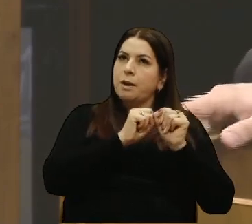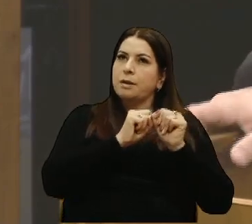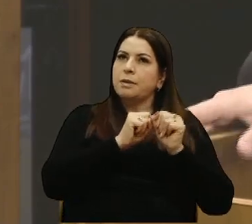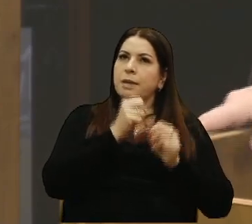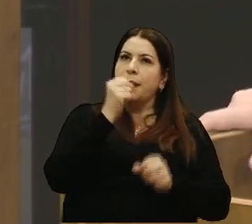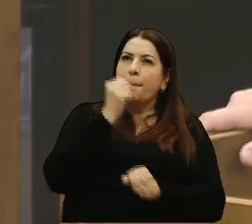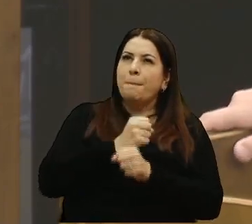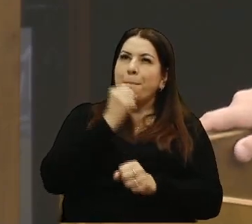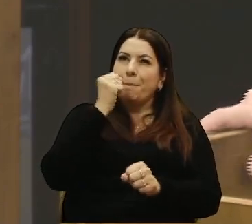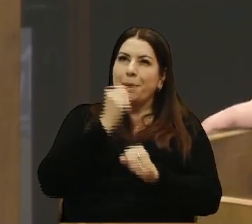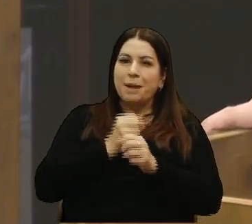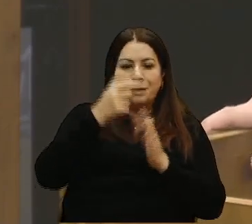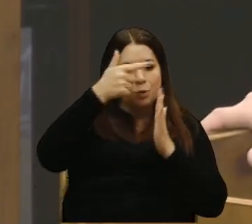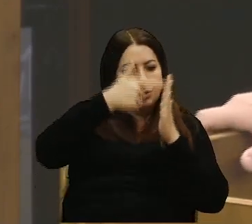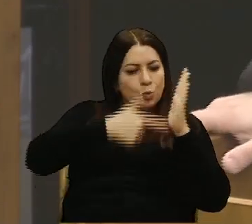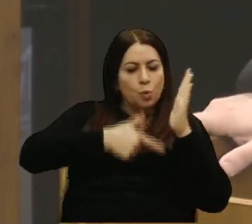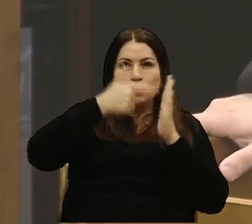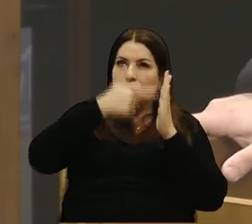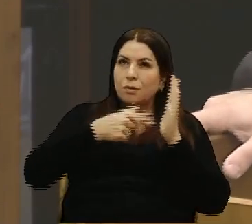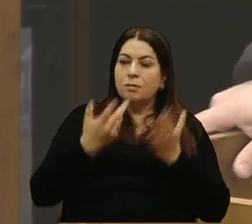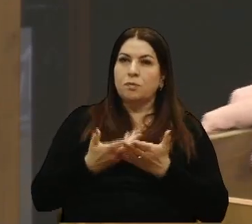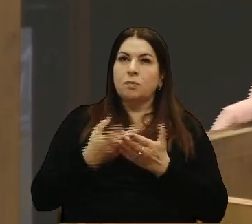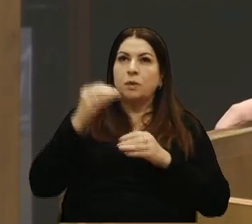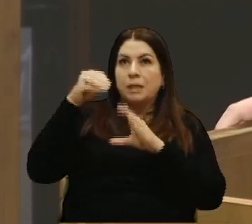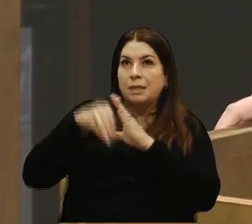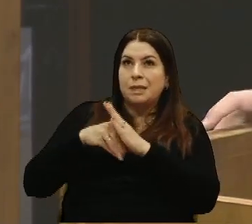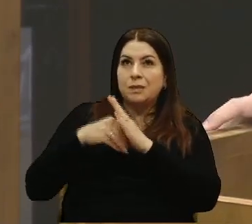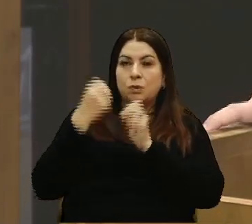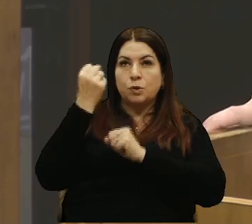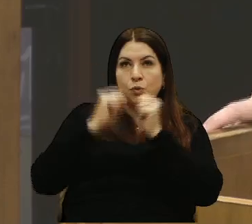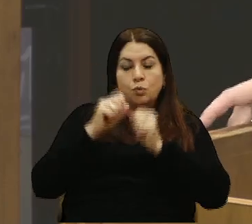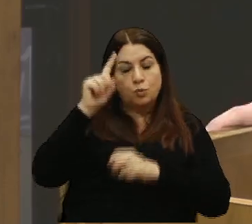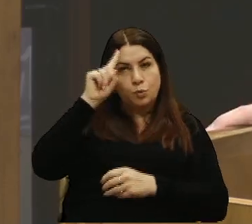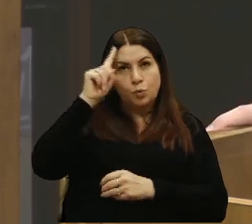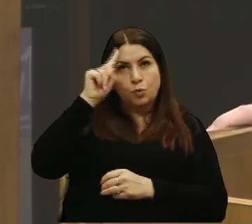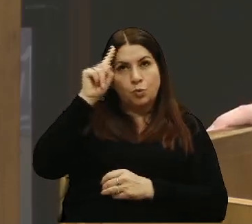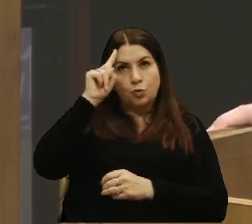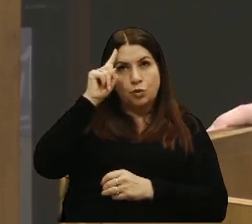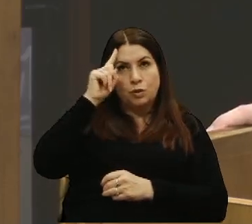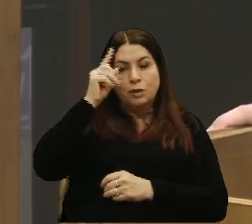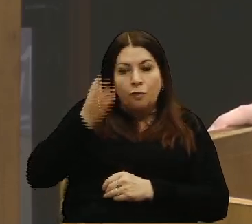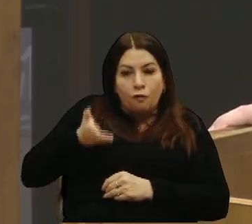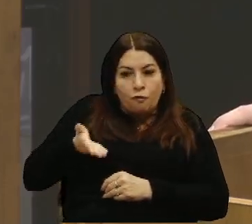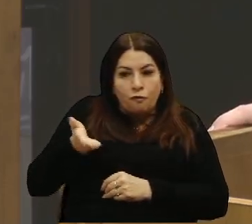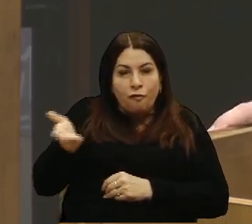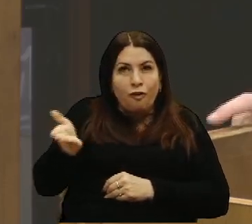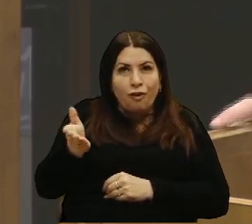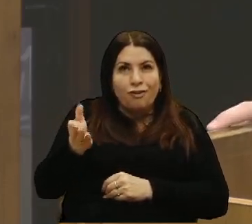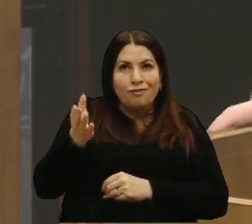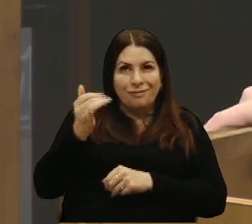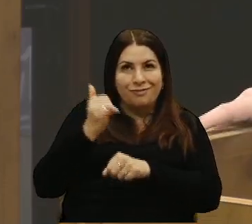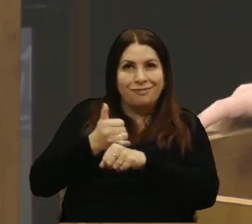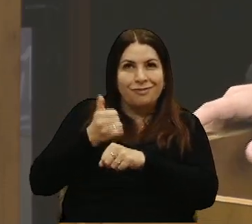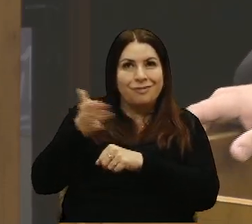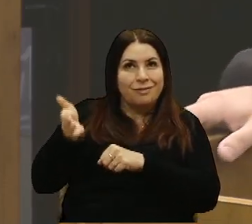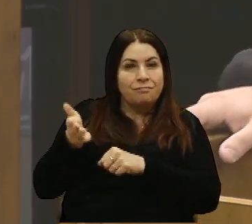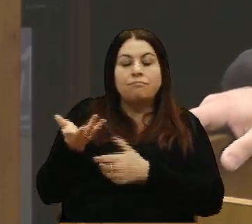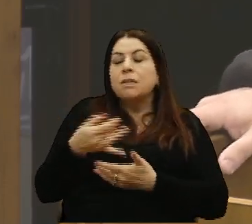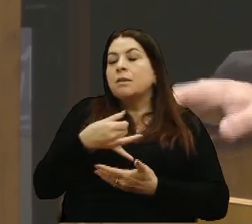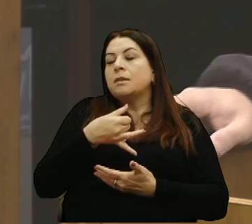prensa, soldando, os que estão dentro das indústrias todos os dias num forno de fundição e que,